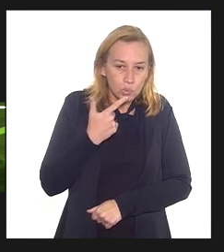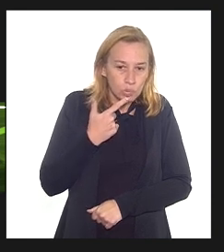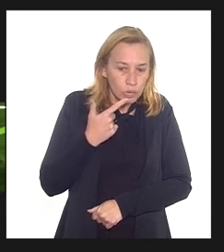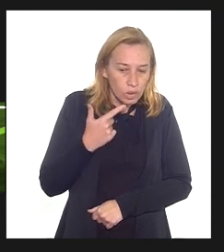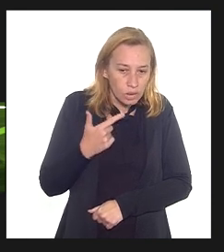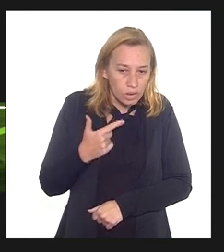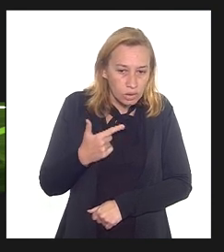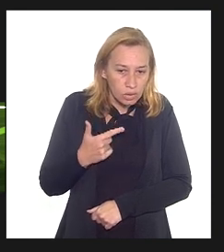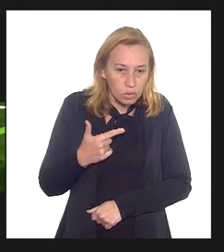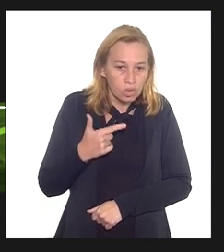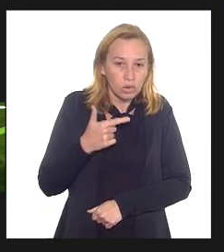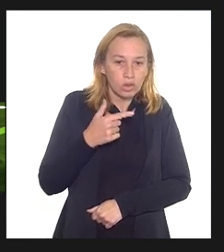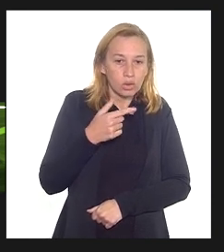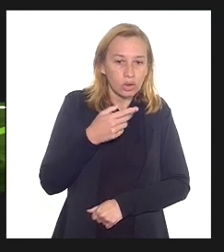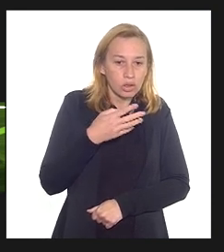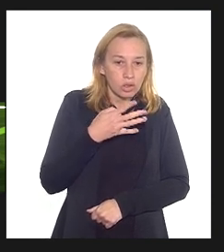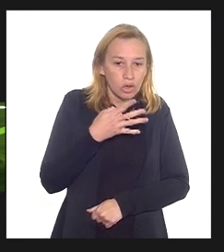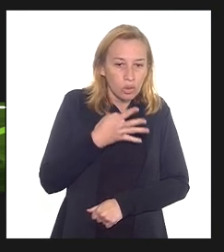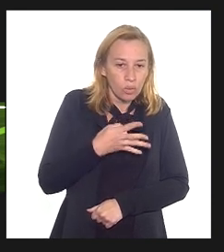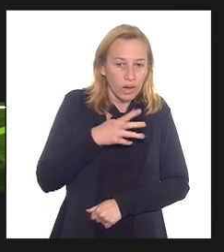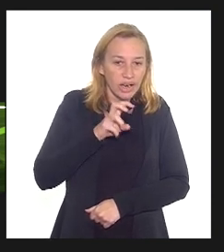45